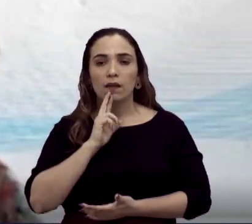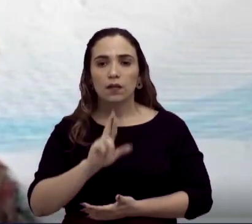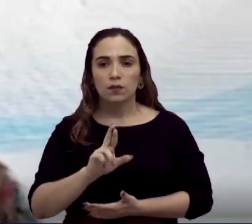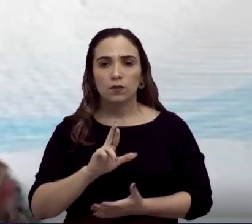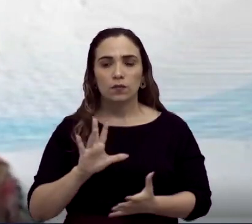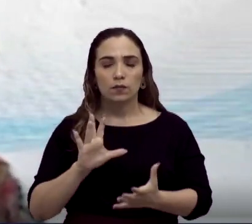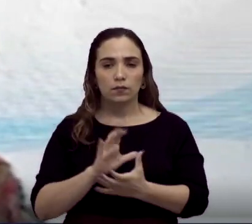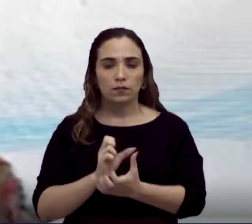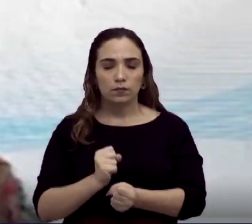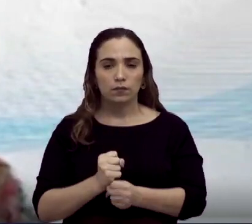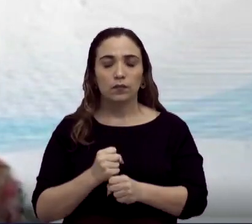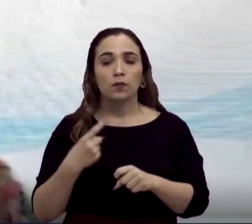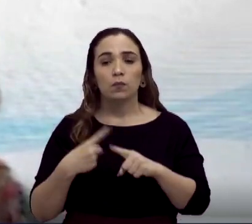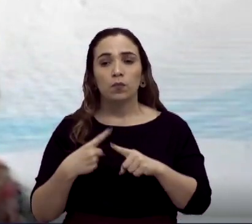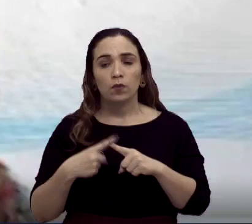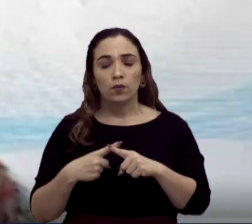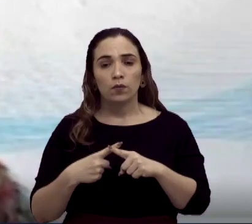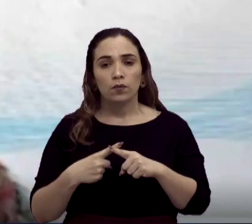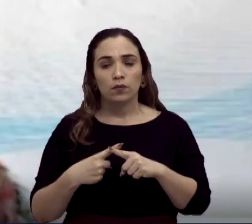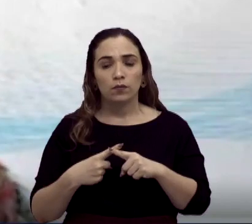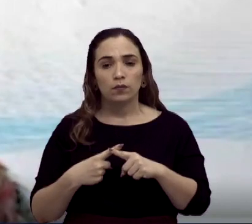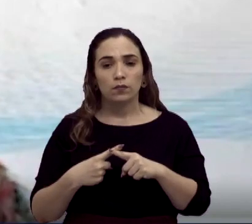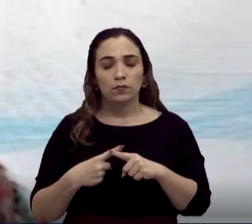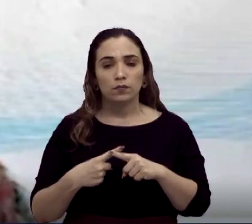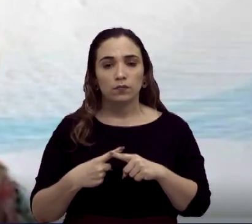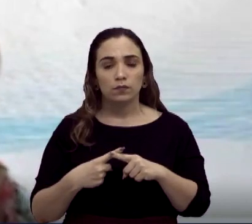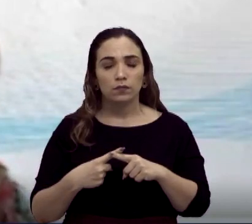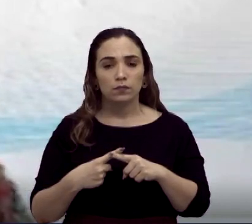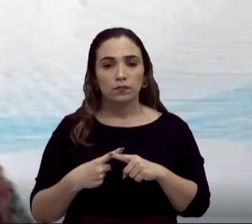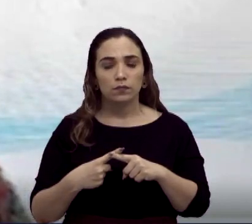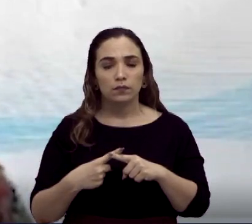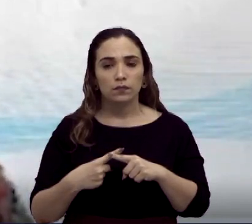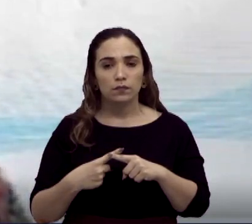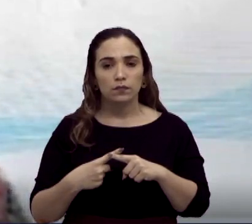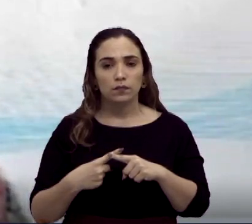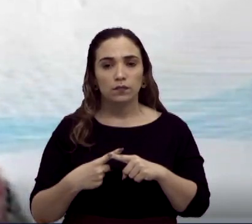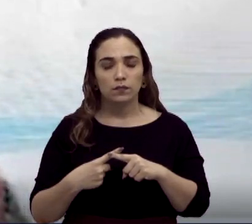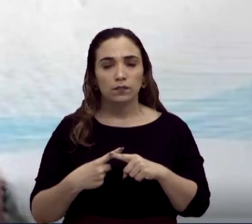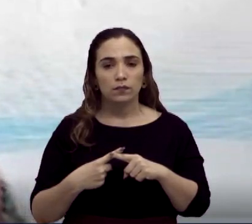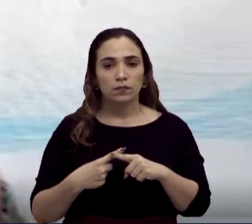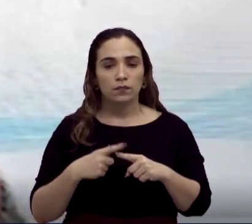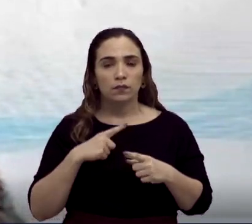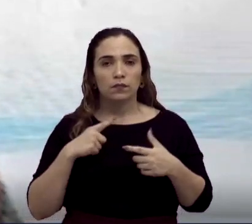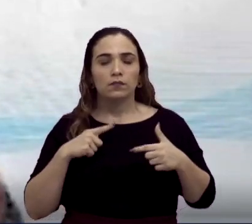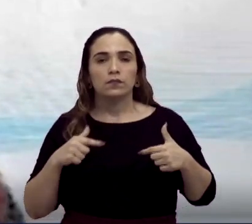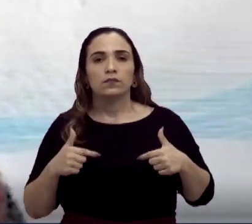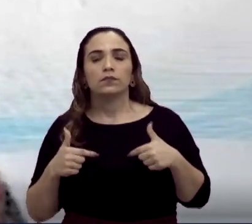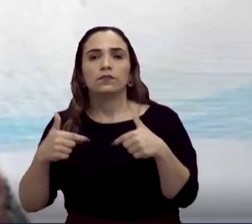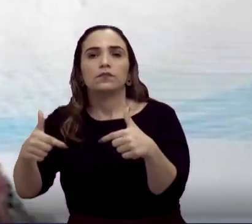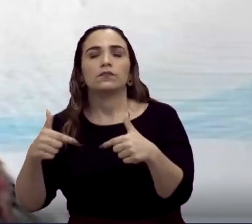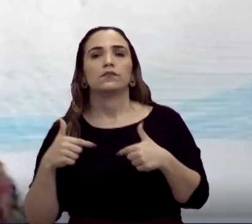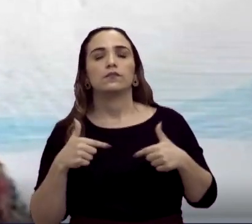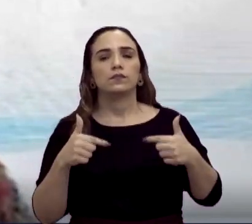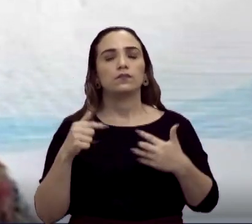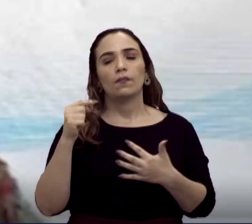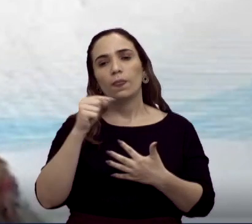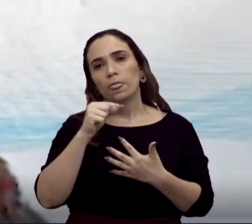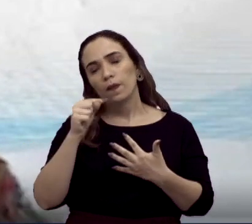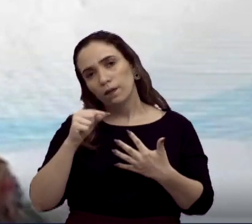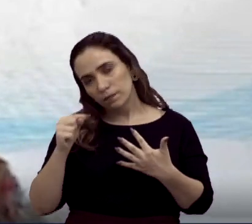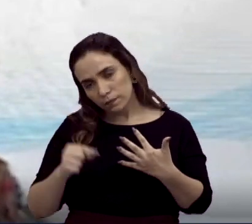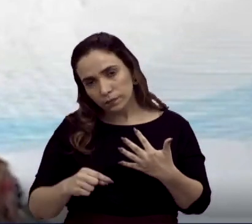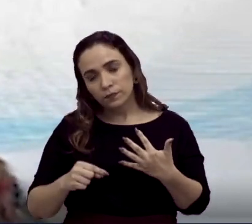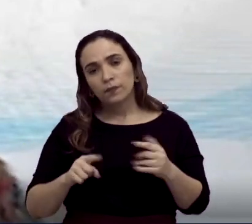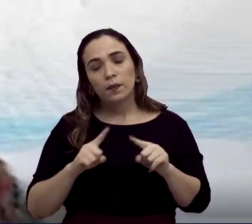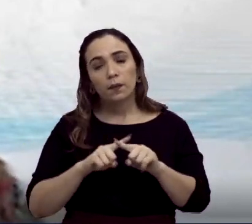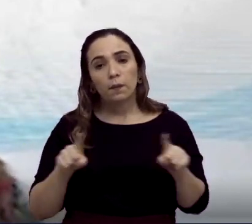elas tiveram. Porque eu poderia chegar aqui apresentando um monte de ações que não foram poucas, né?